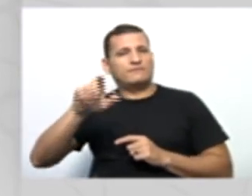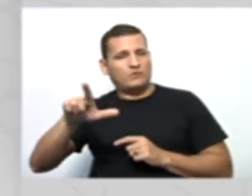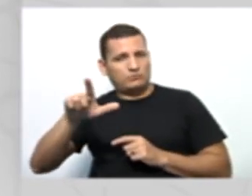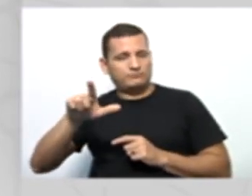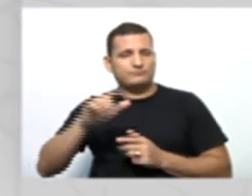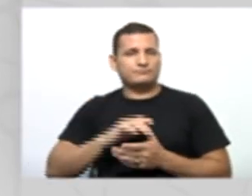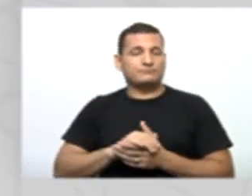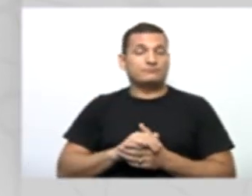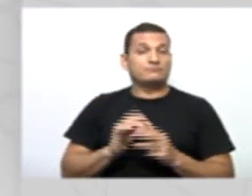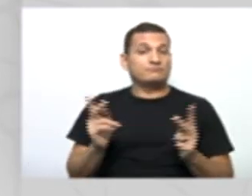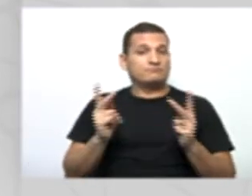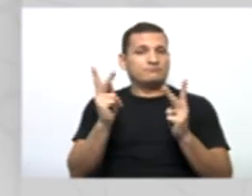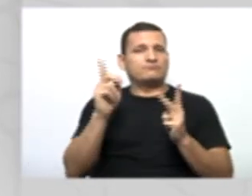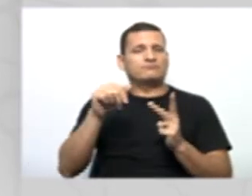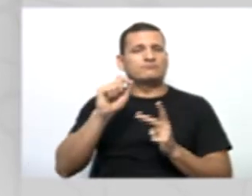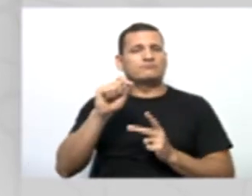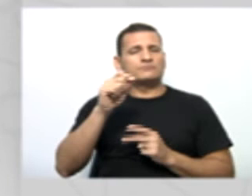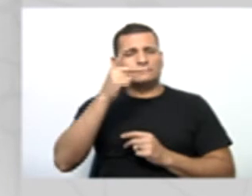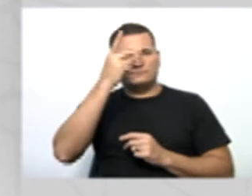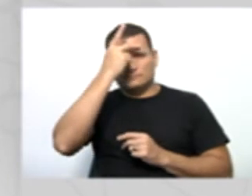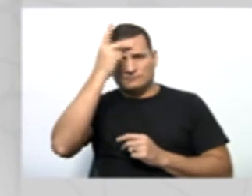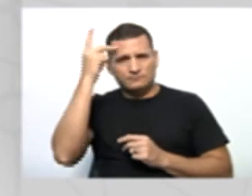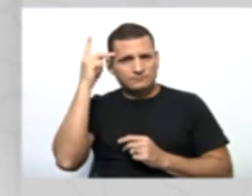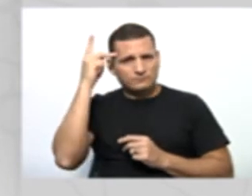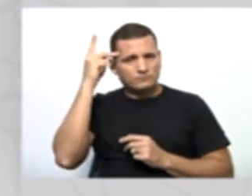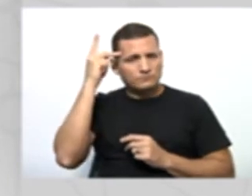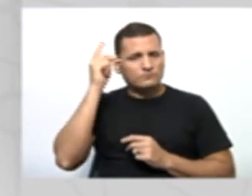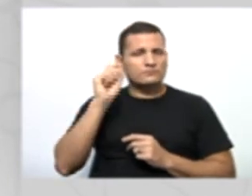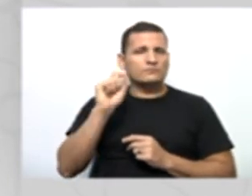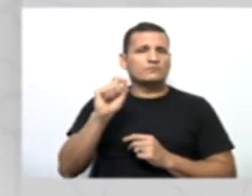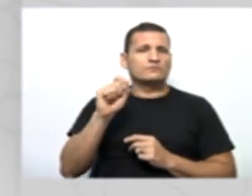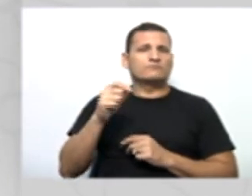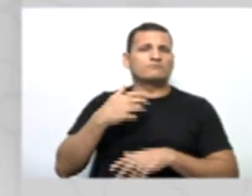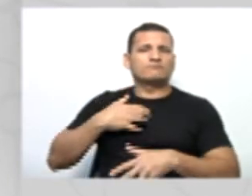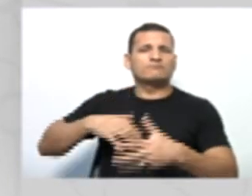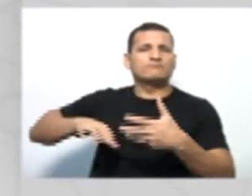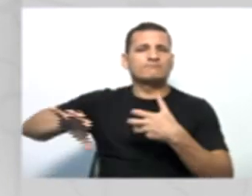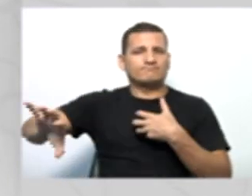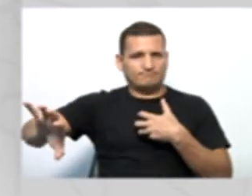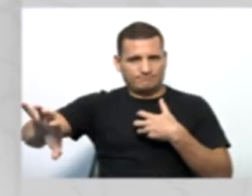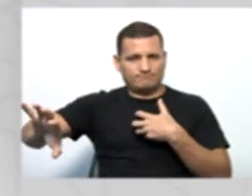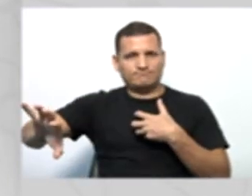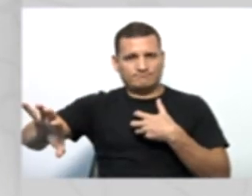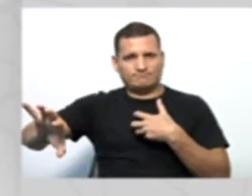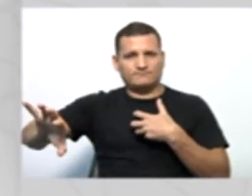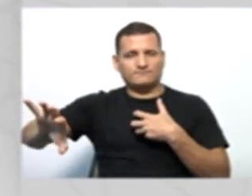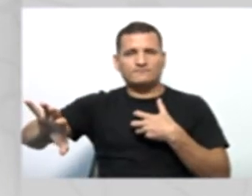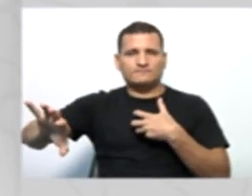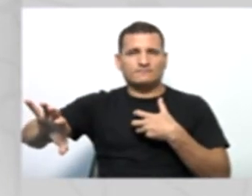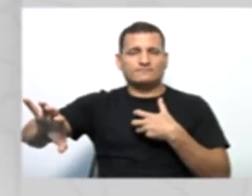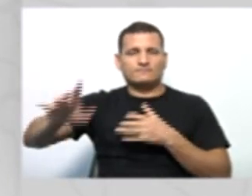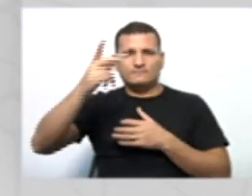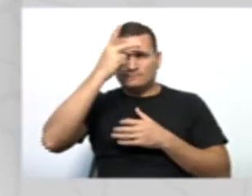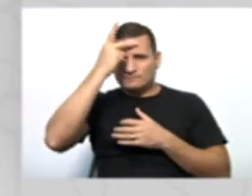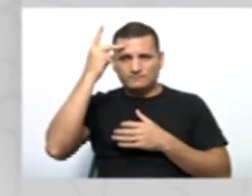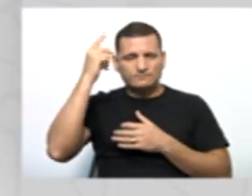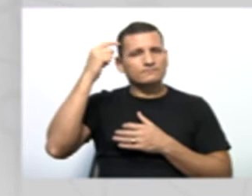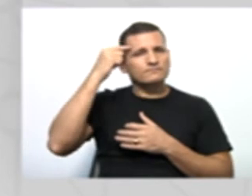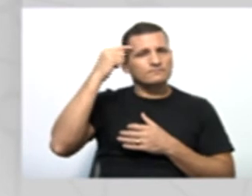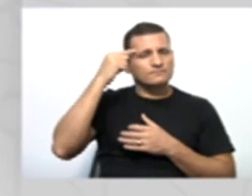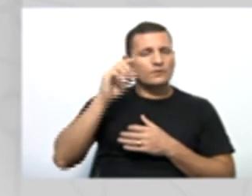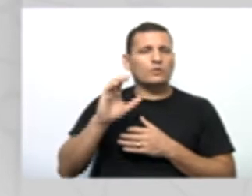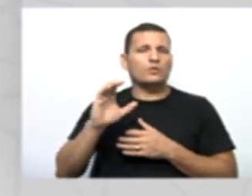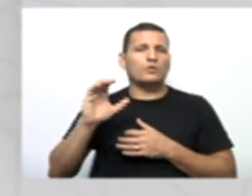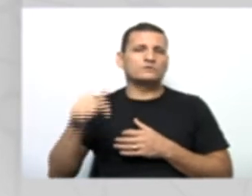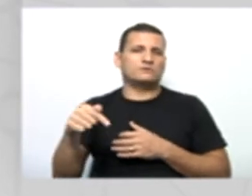seria a pessoa altruísta, a pessoa que se coloca no lugar dos outros. Seria aquela pessoa que ela pensa nas